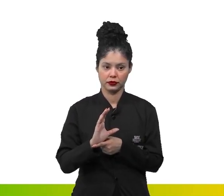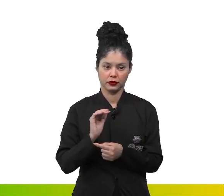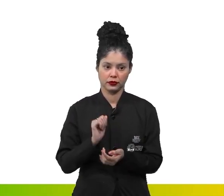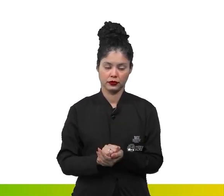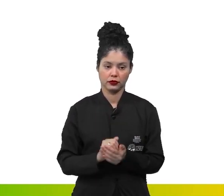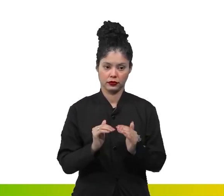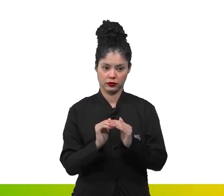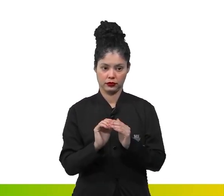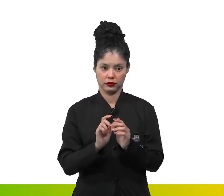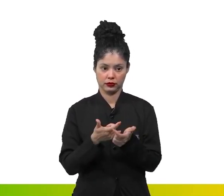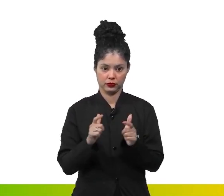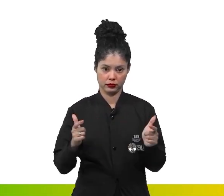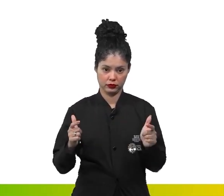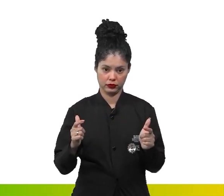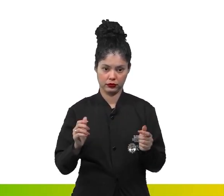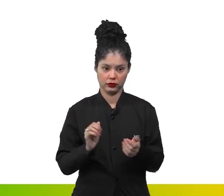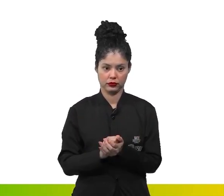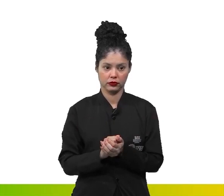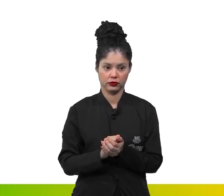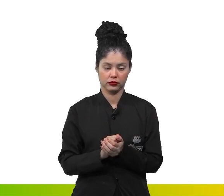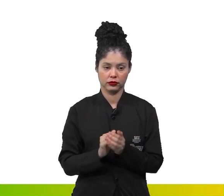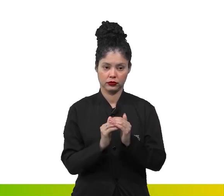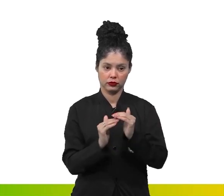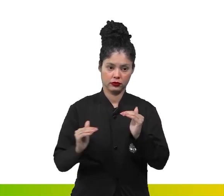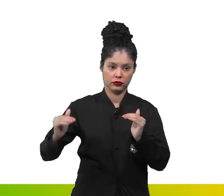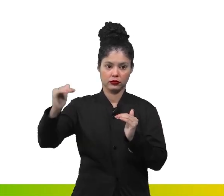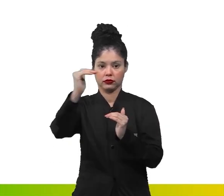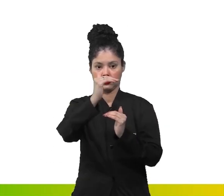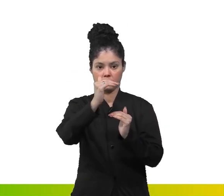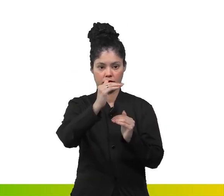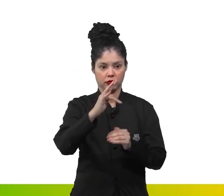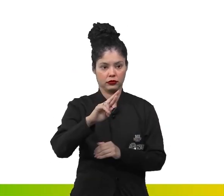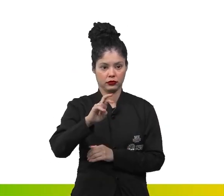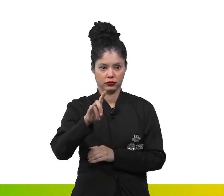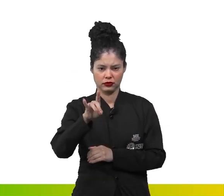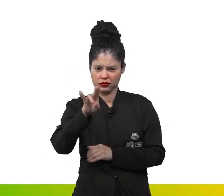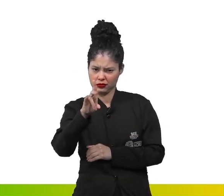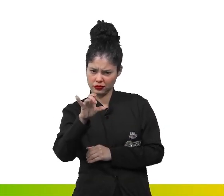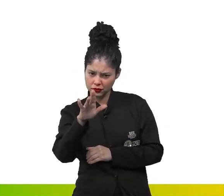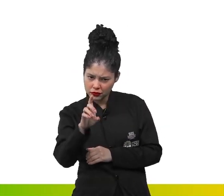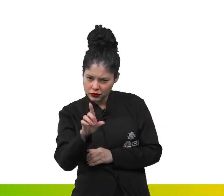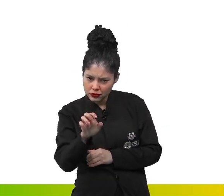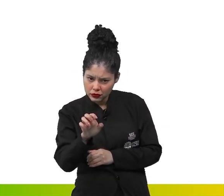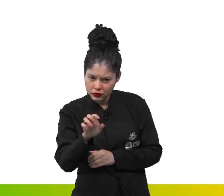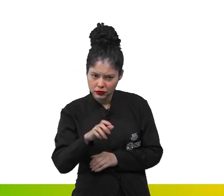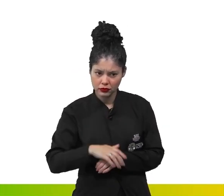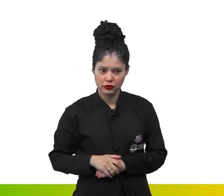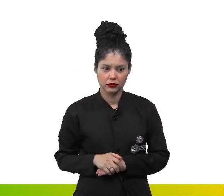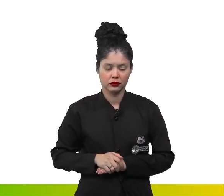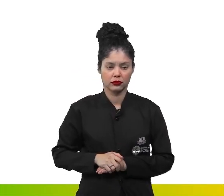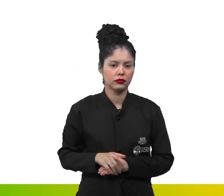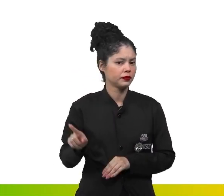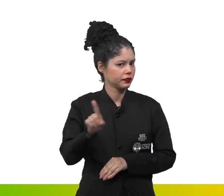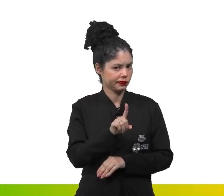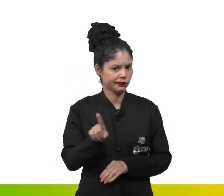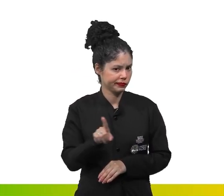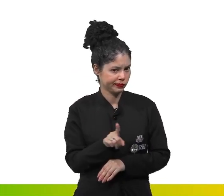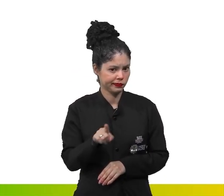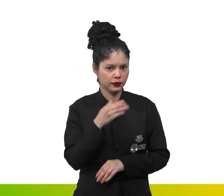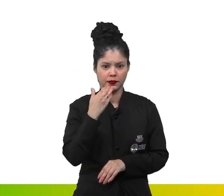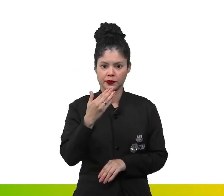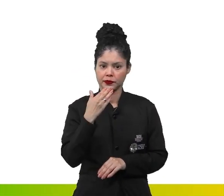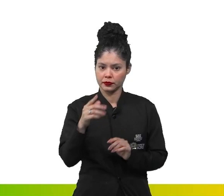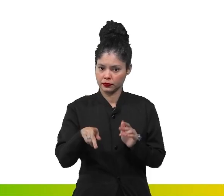Pode ser que tem aí algum engano. Alternativa C, elevação da taxa de fecundidade. Não, não é isso que